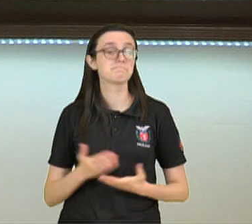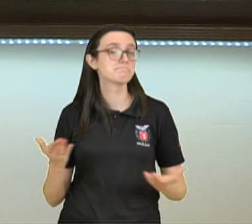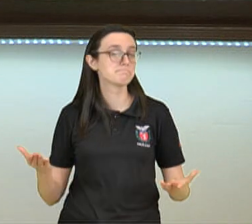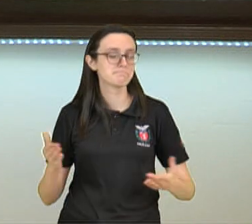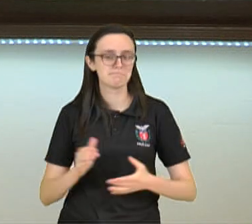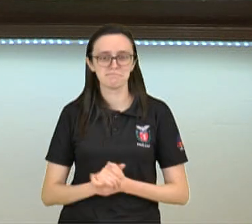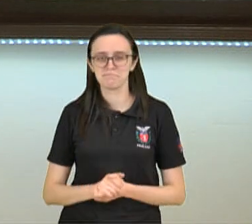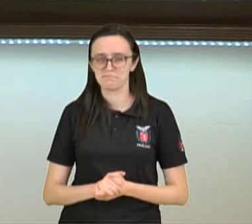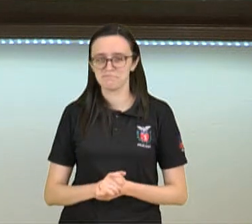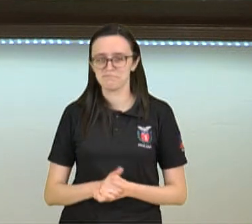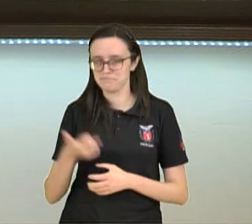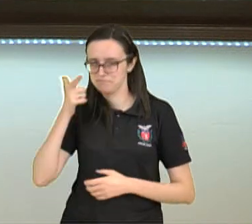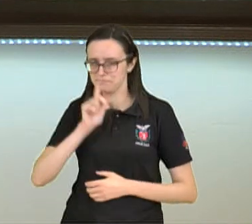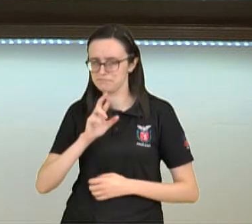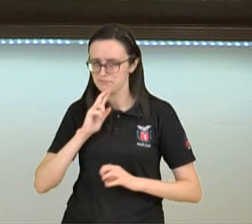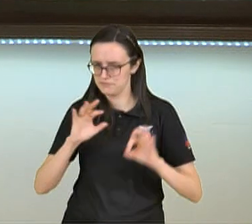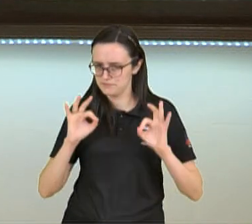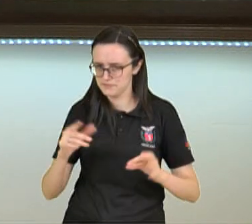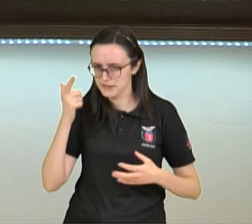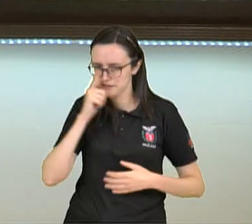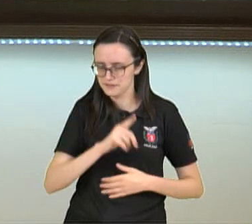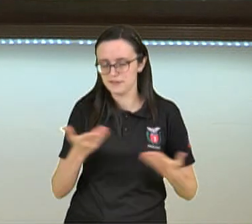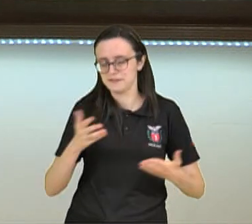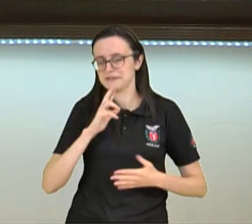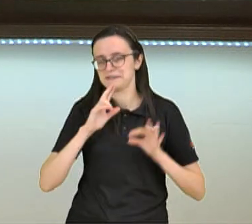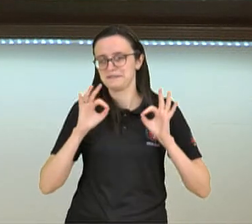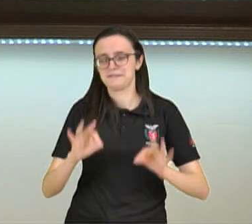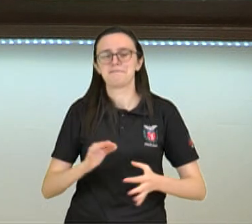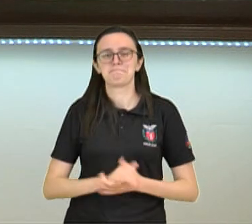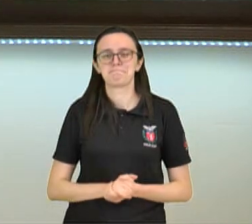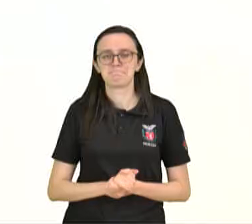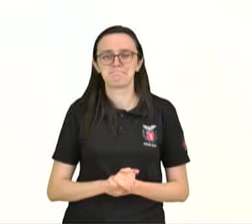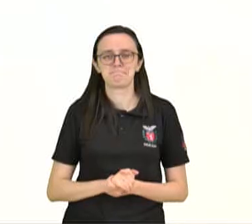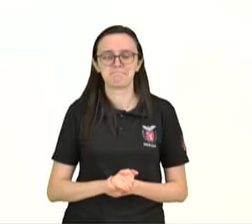Então, chegaram na resposta correta. Vamos a ela.